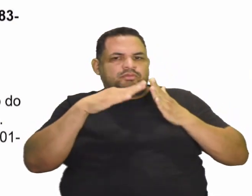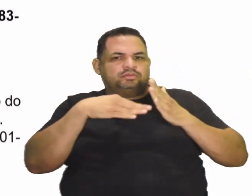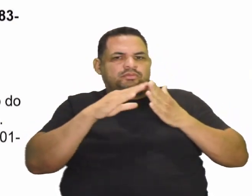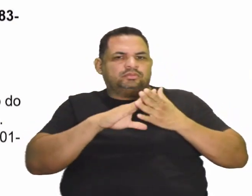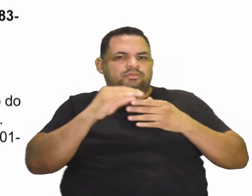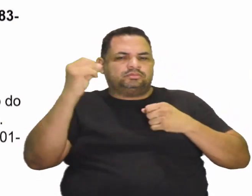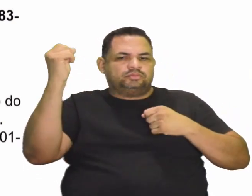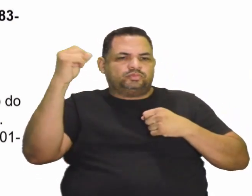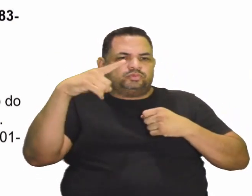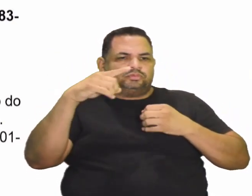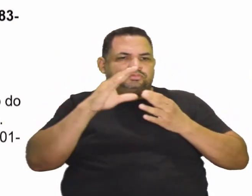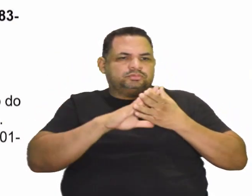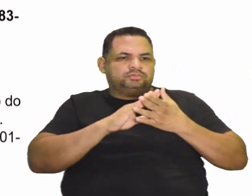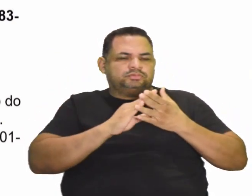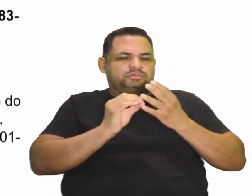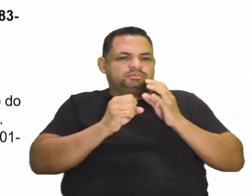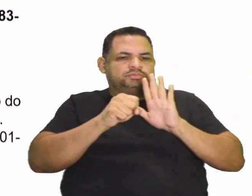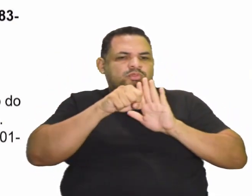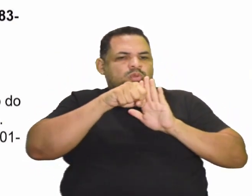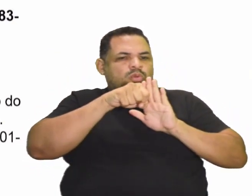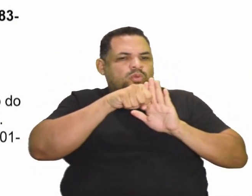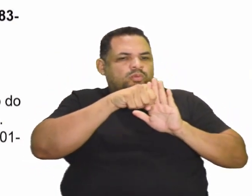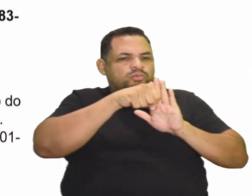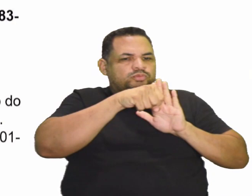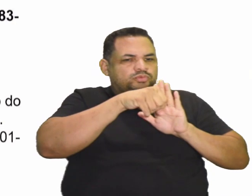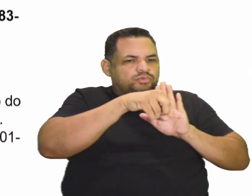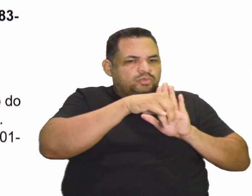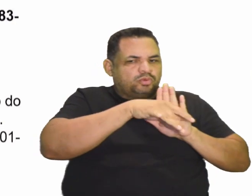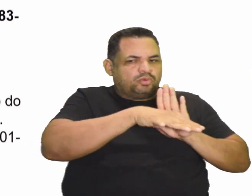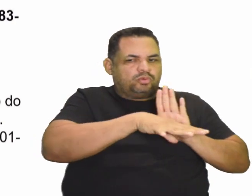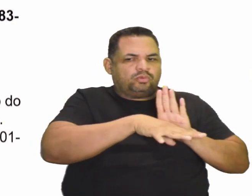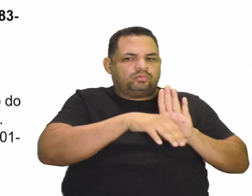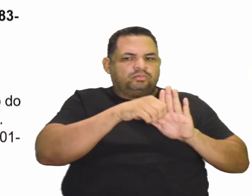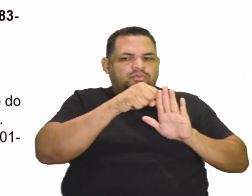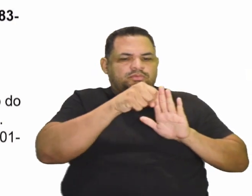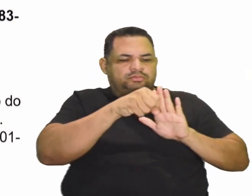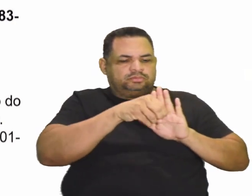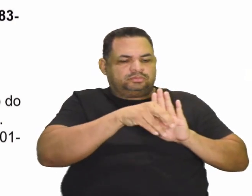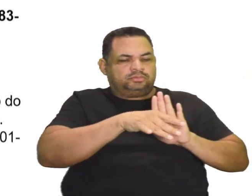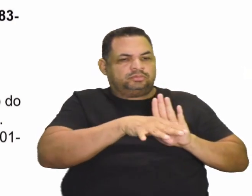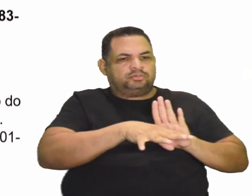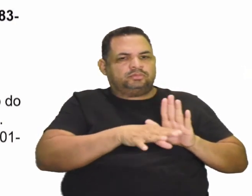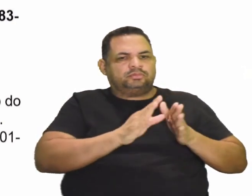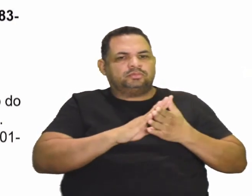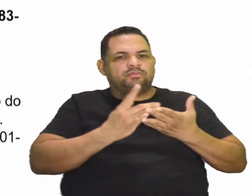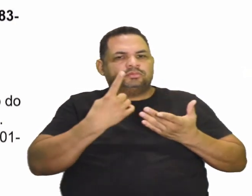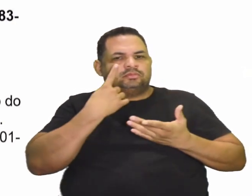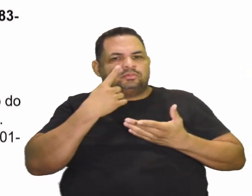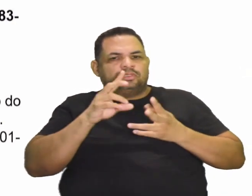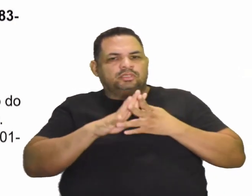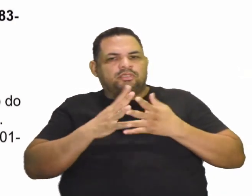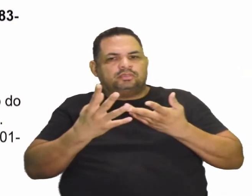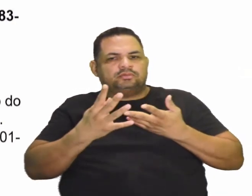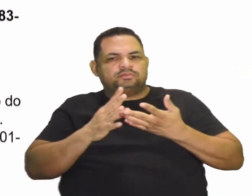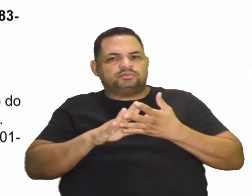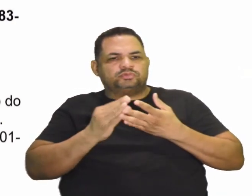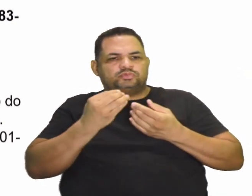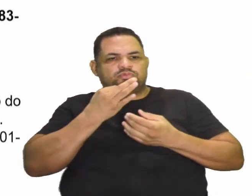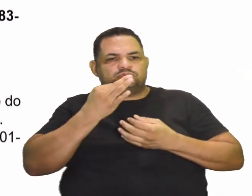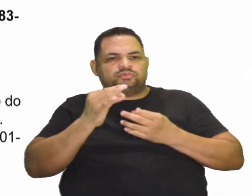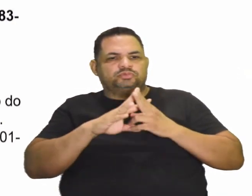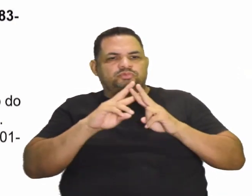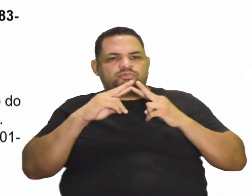outras sombra, né? Jogo de contrastes, e reforça a sugestão de volume dos corpos, né? Ou seja, como